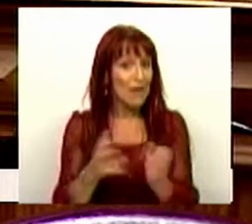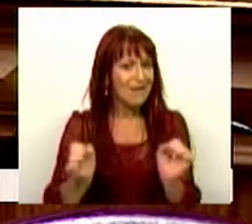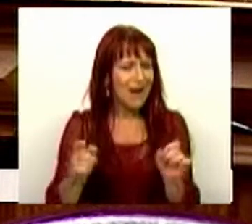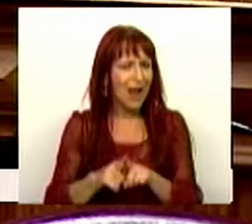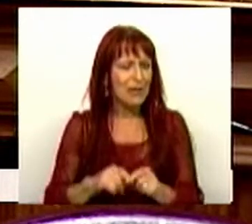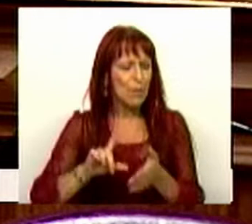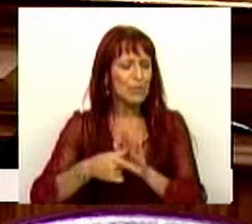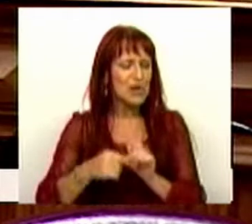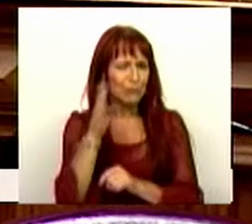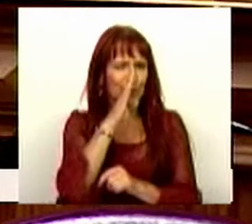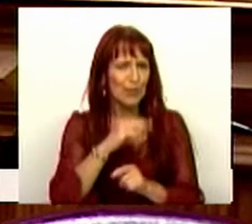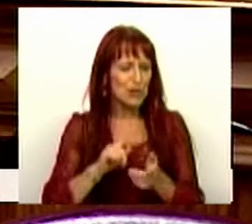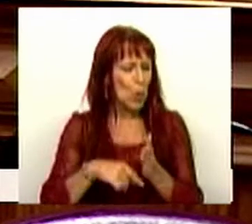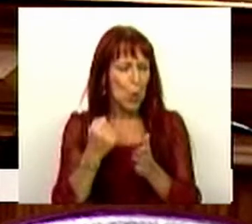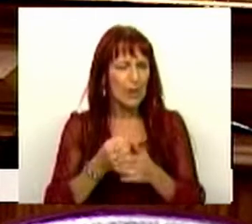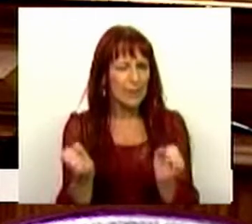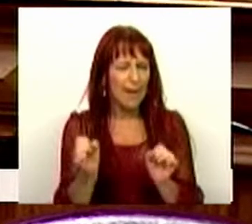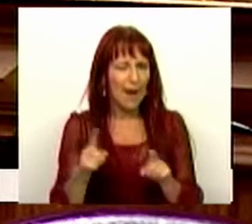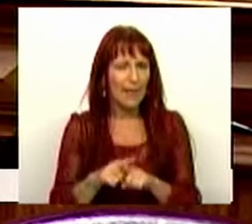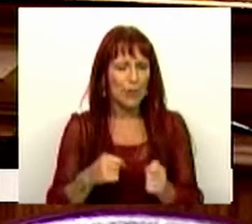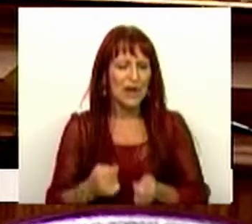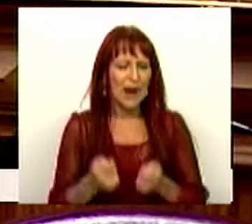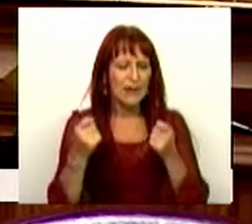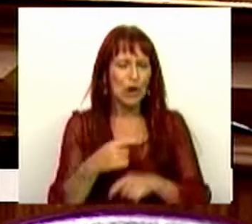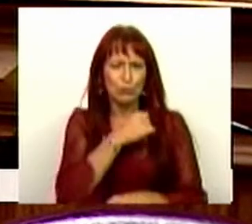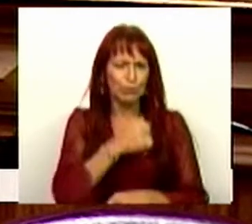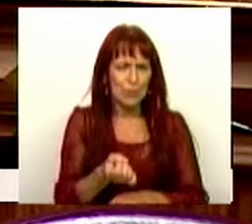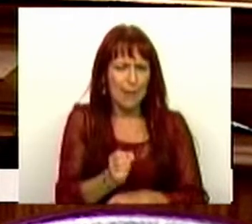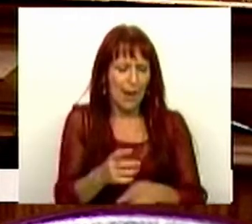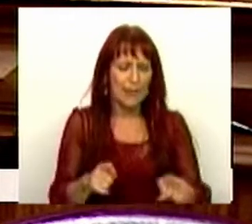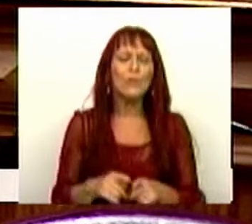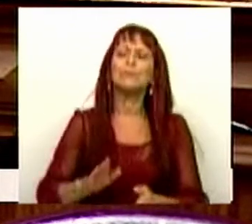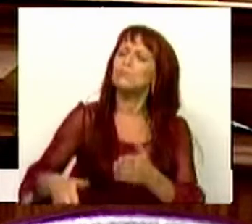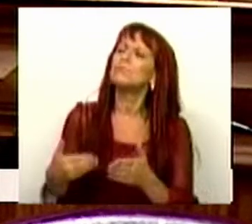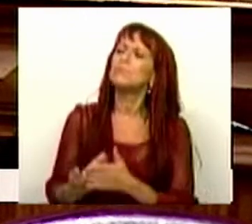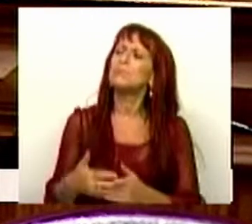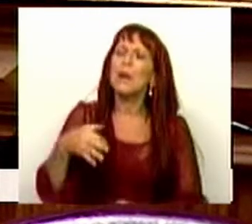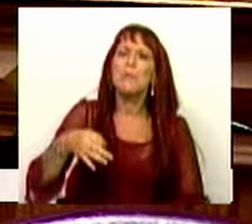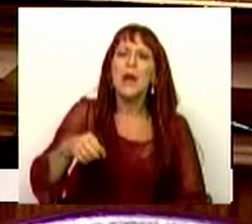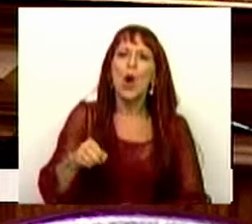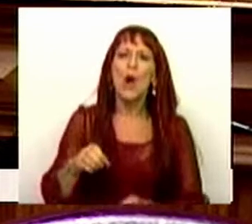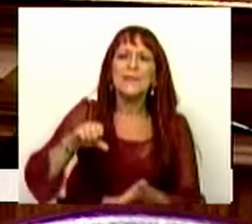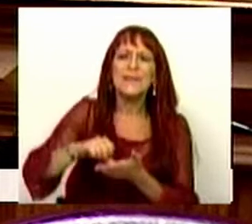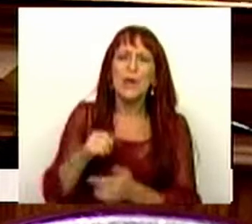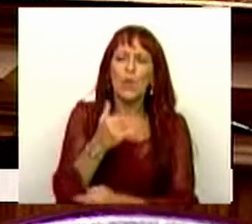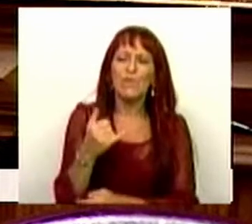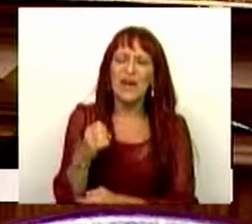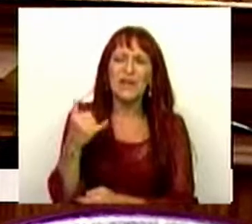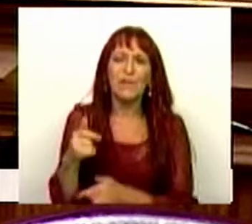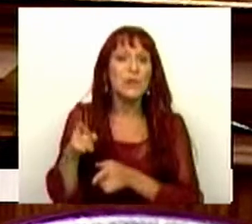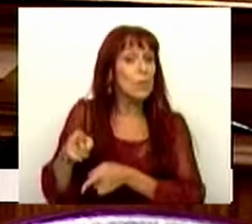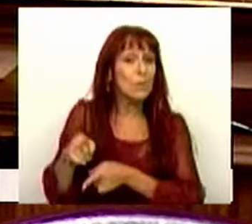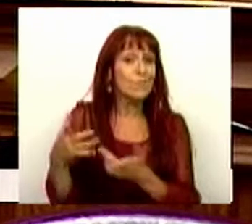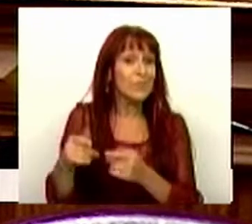sem projeto de execução concluído, sem investimento autorizado, a candidatura ao PO Centro 2020 não